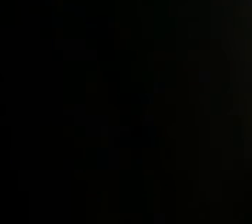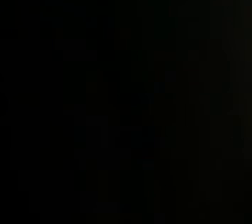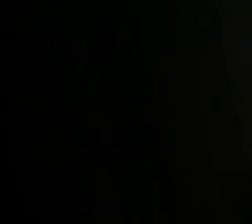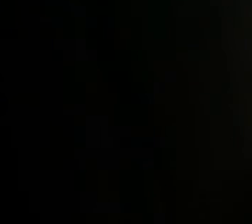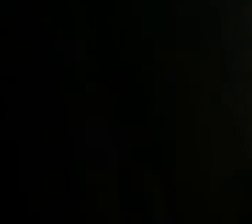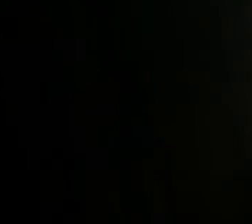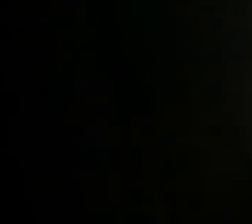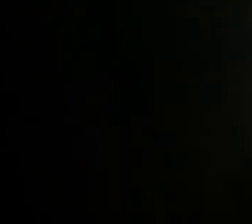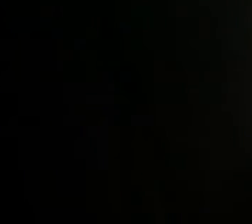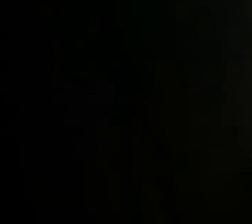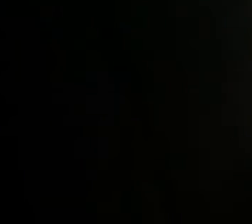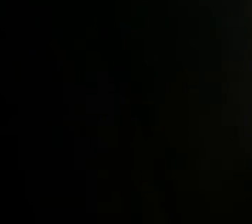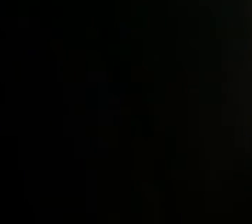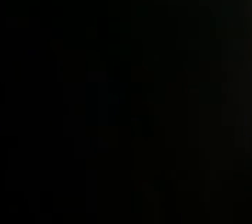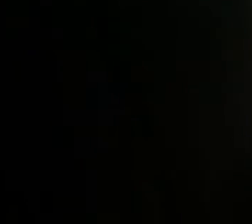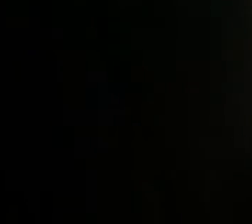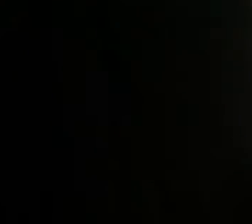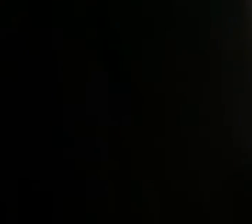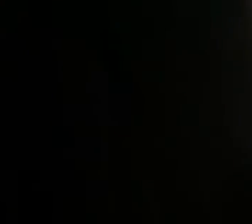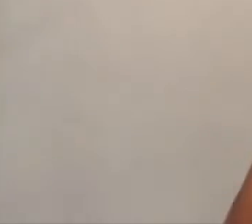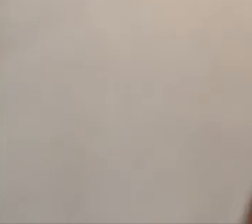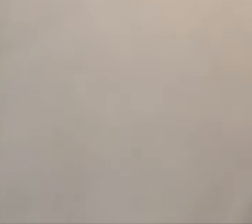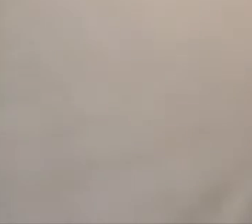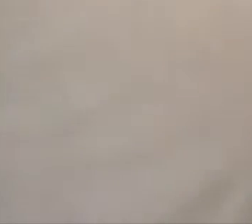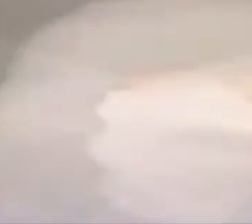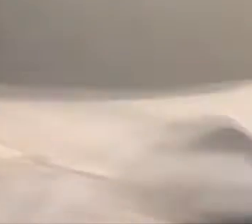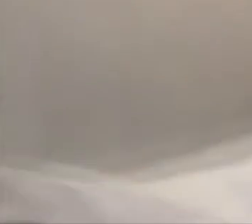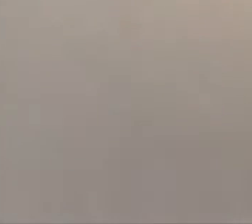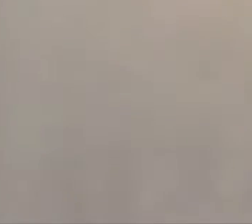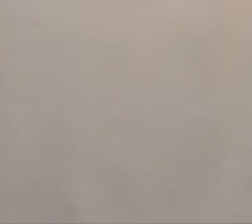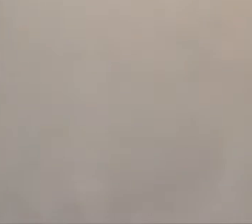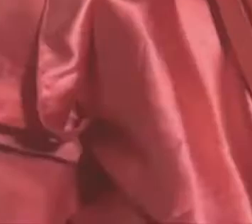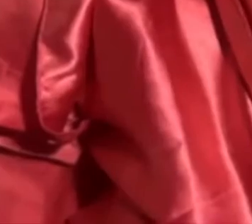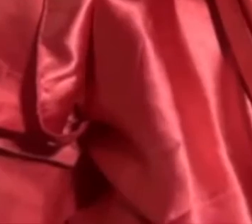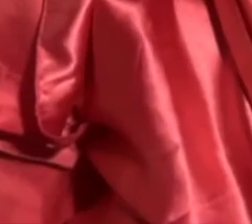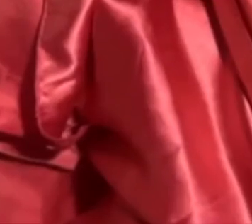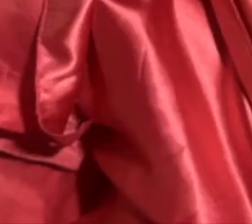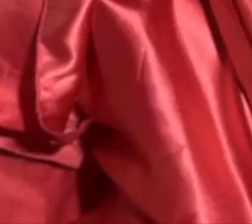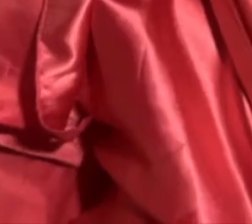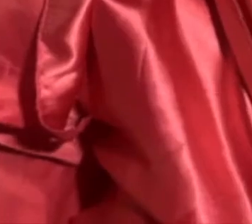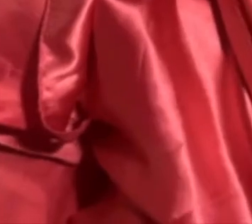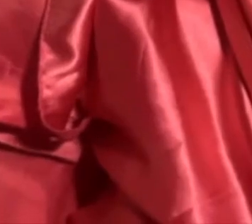But I spent oh so many nights thinking how you did me wrong. But I grew strong.